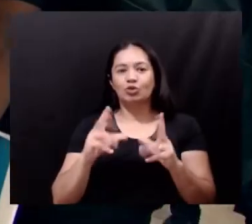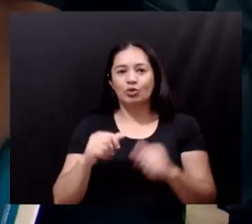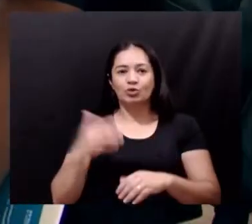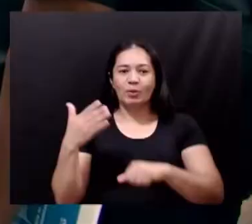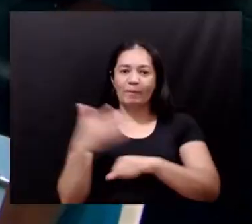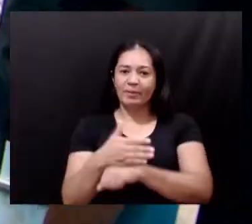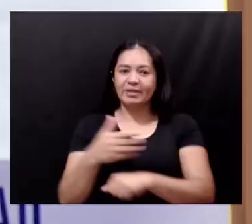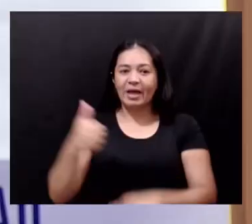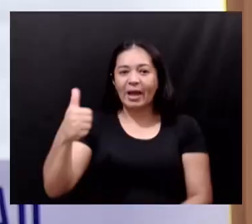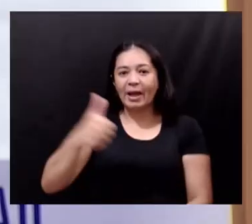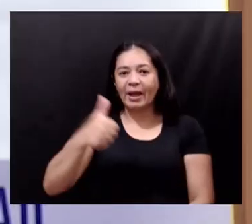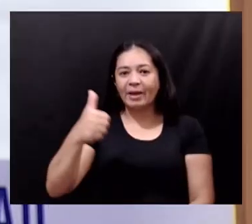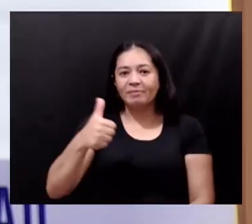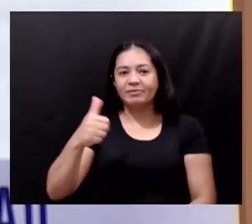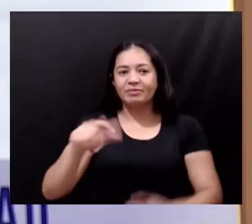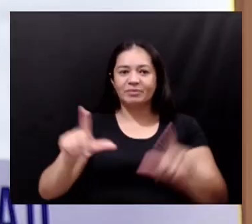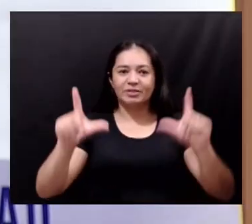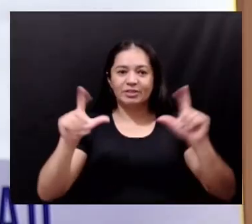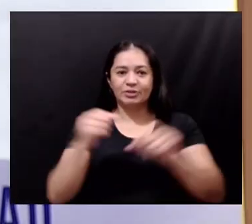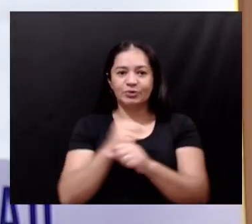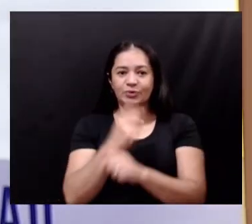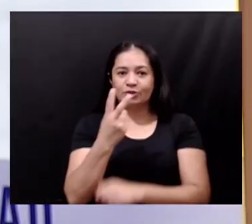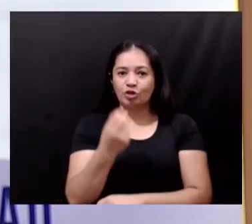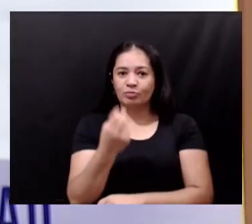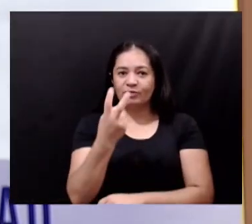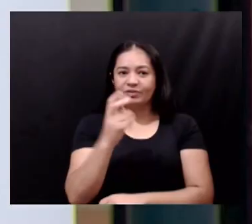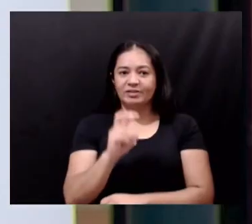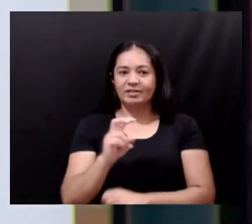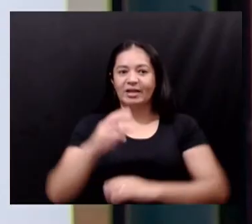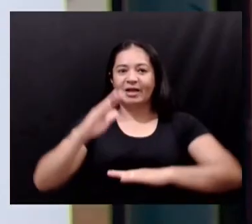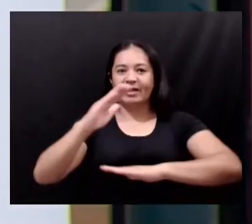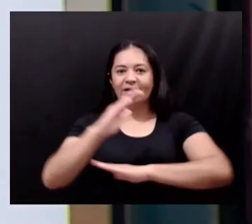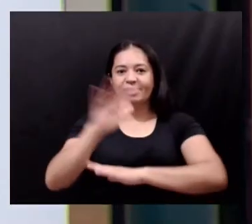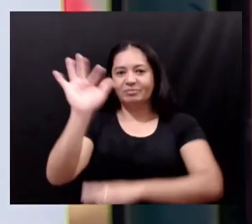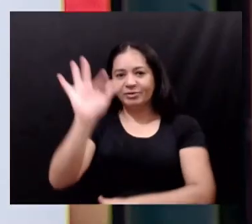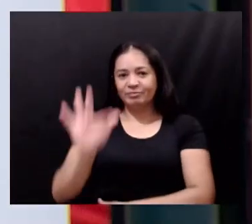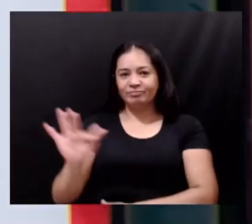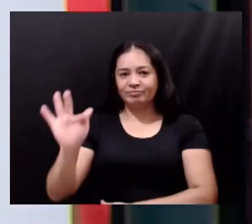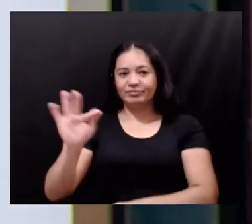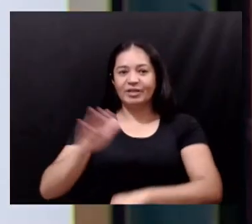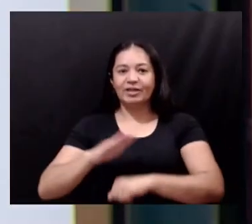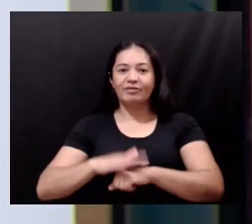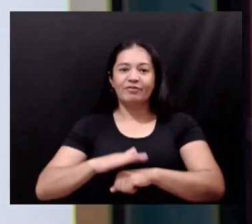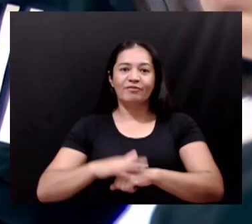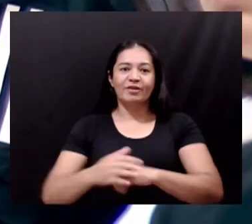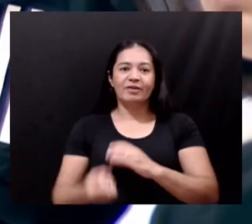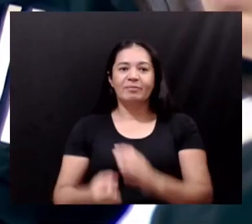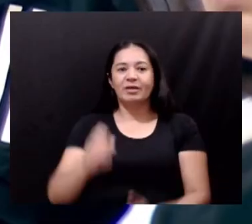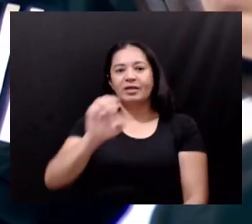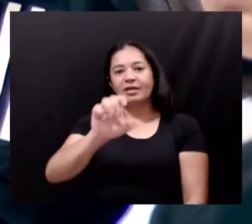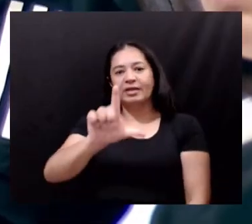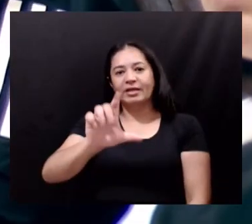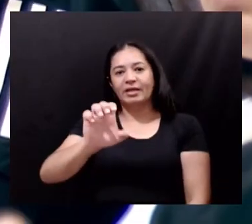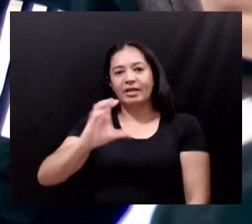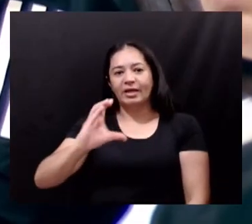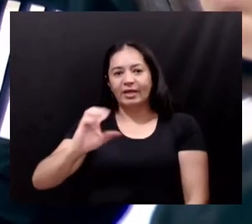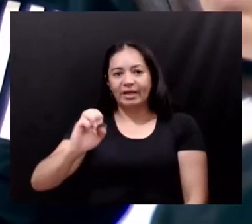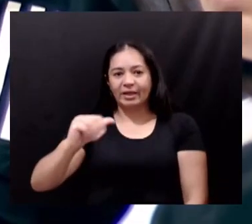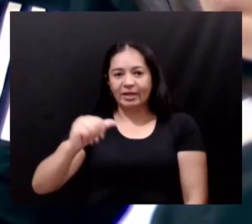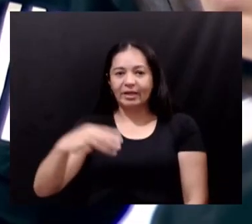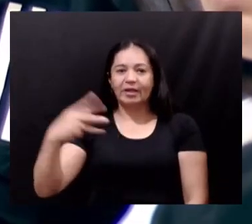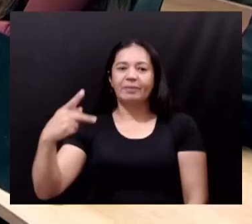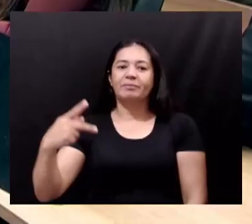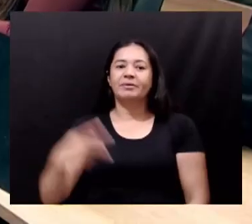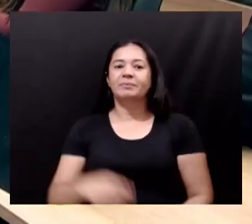do ano de 2025 do Câmara Universitária, realizado pela Elecamp, a Escola do Legislativo de Campinas.